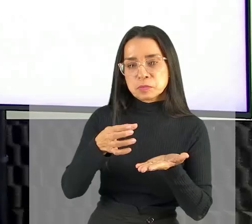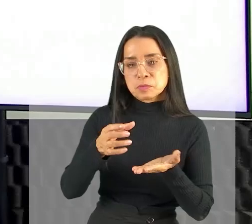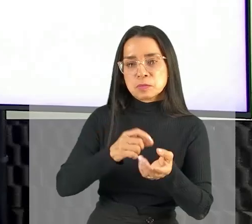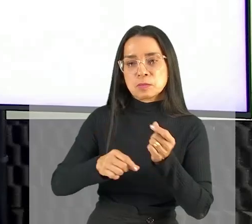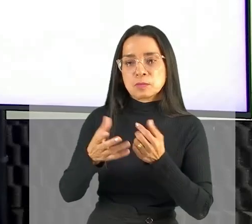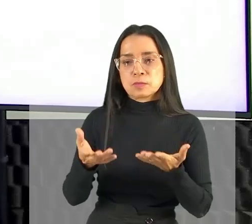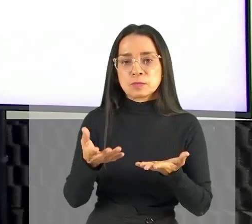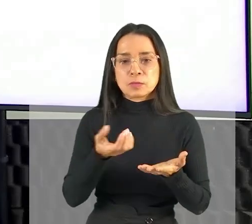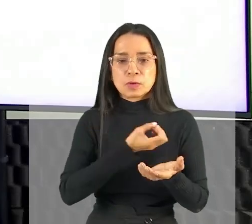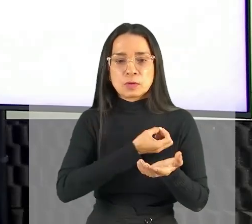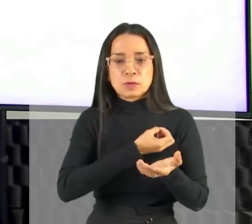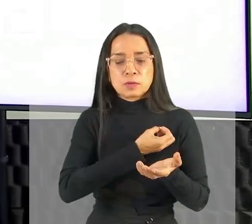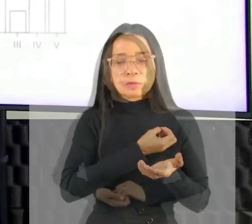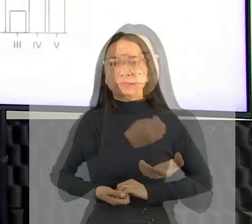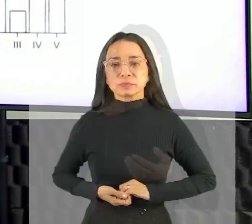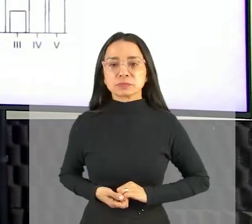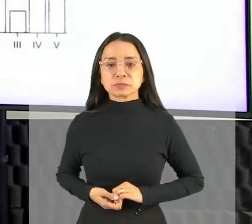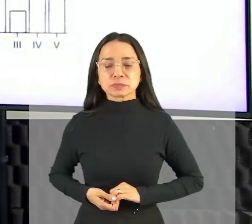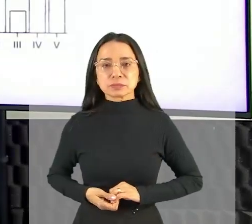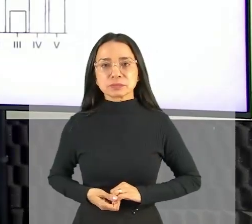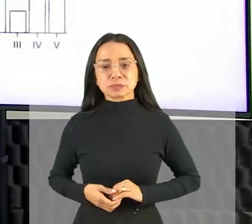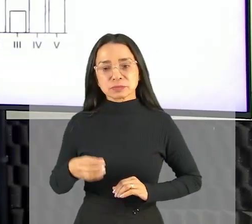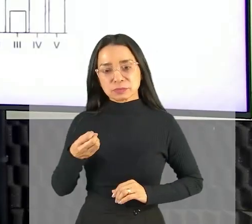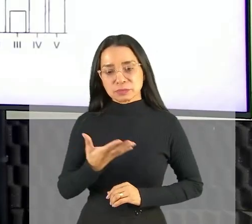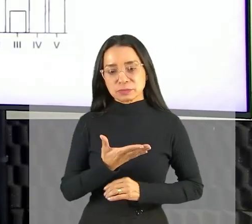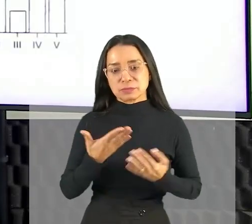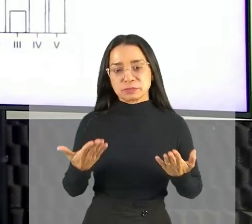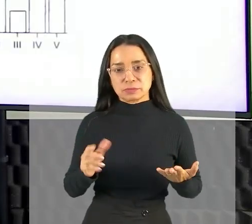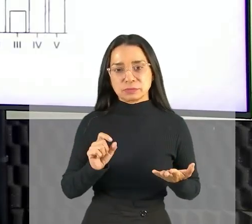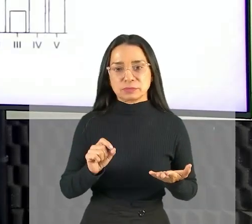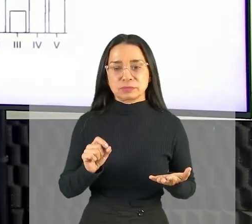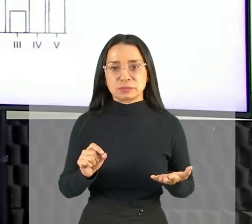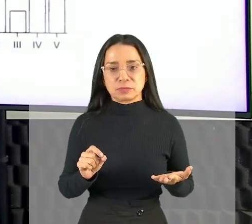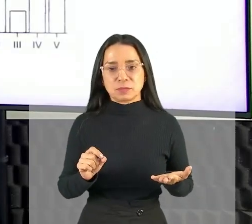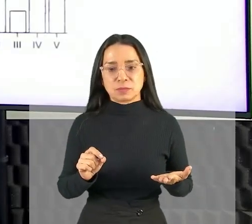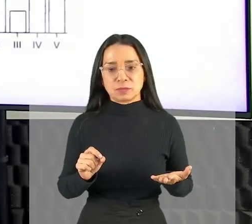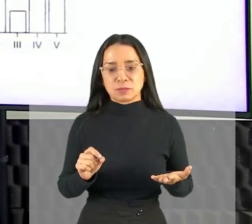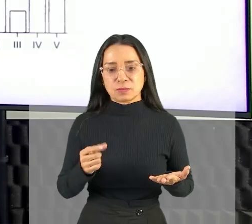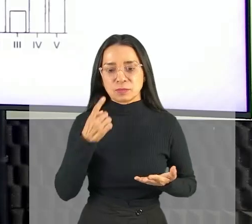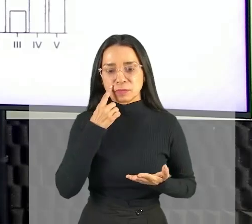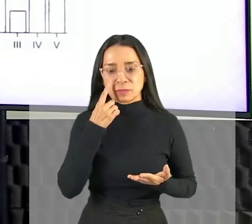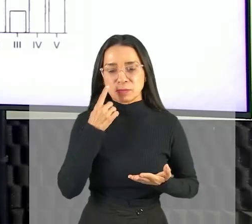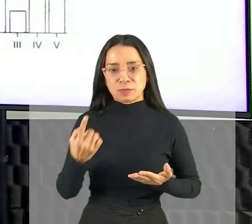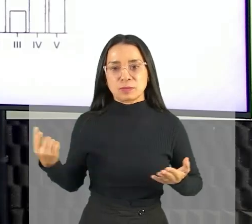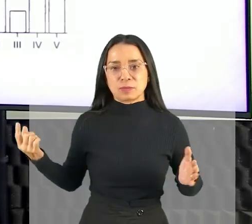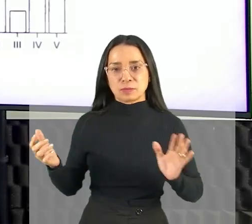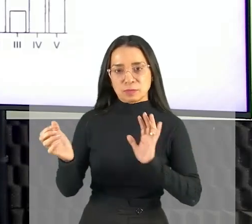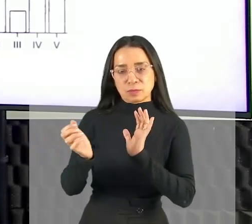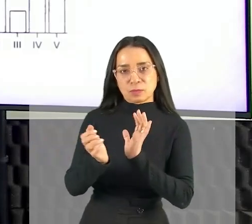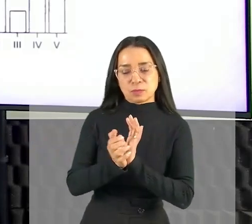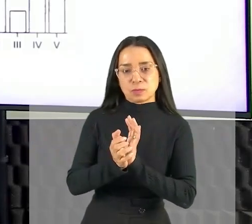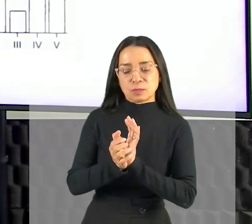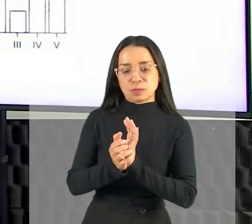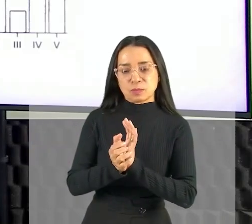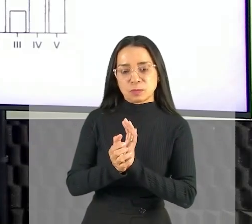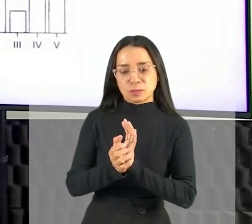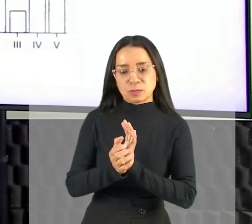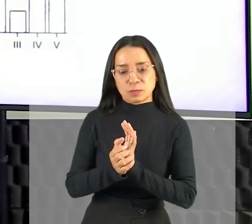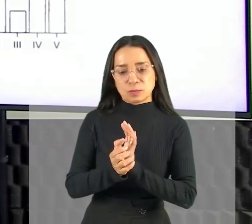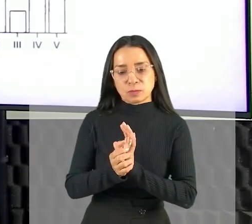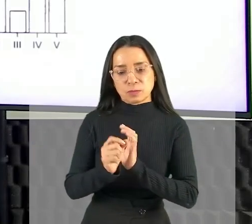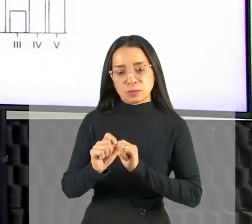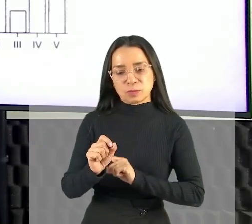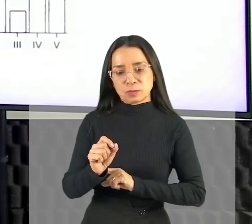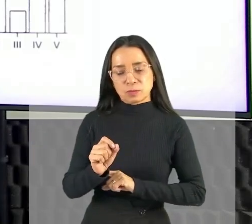está representados pelas colunas bom então Eh vamos olhar aqui esses grupos tá os os